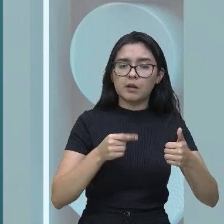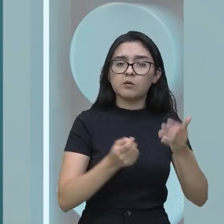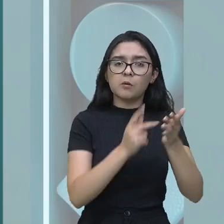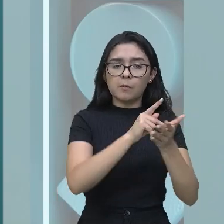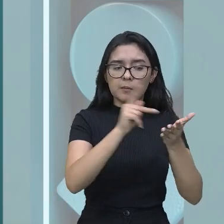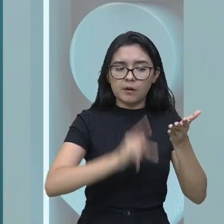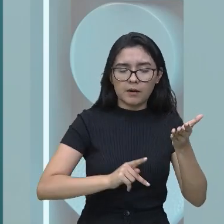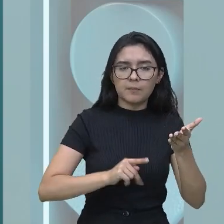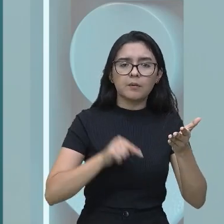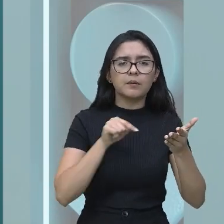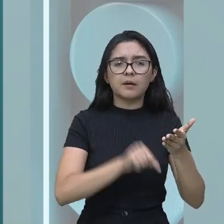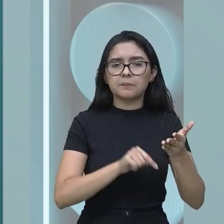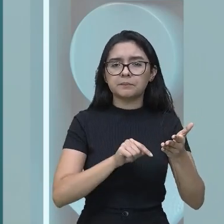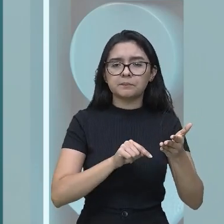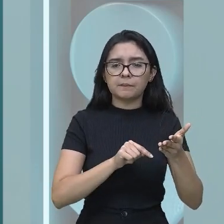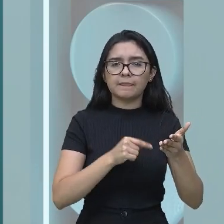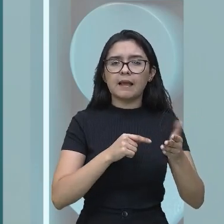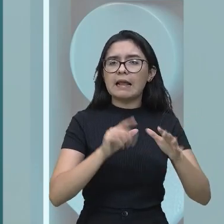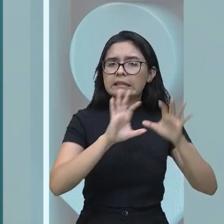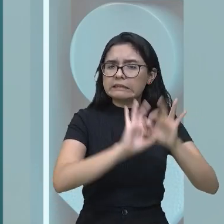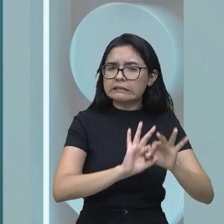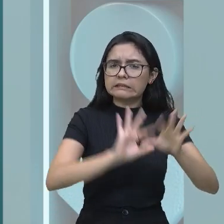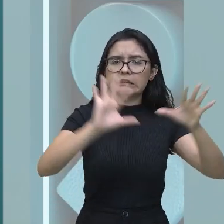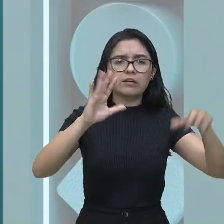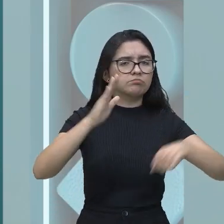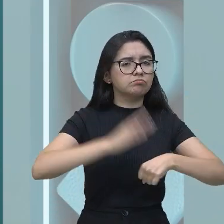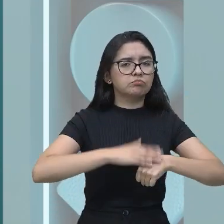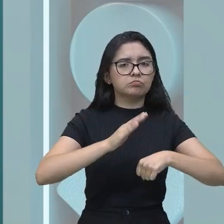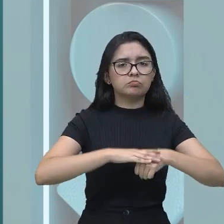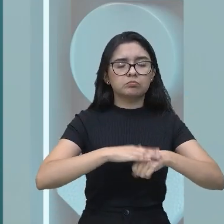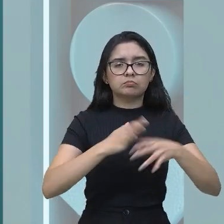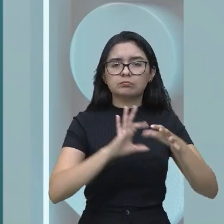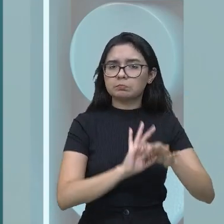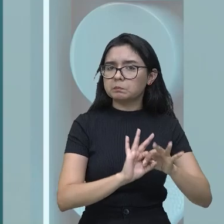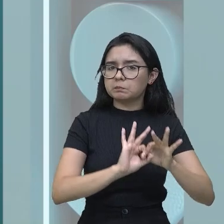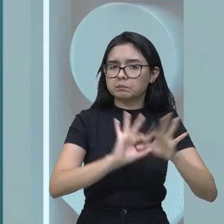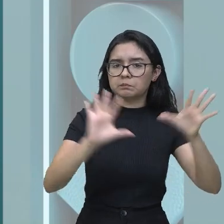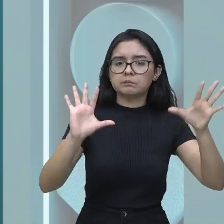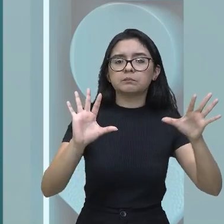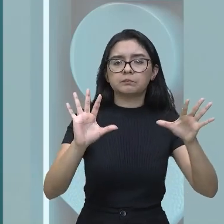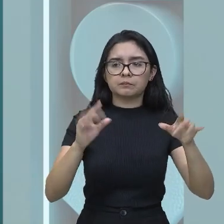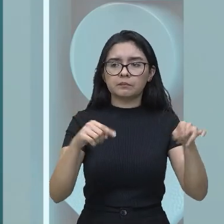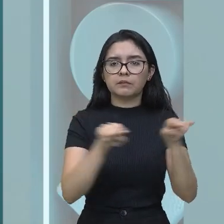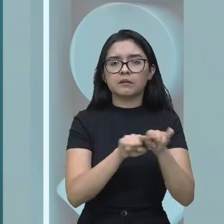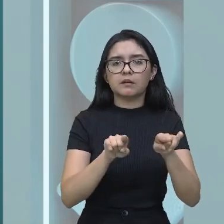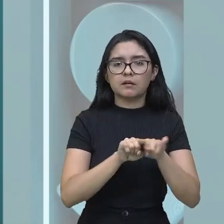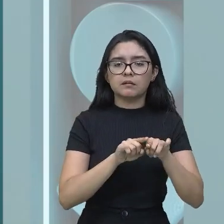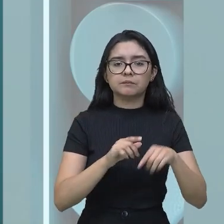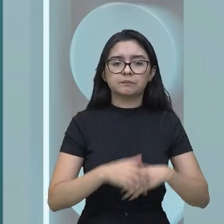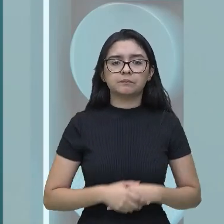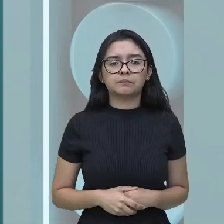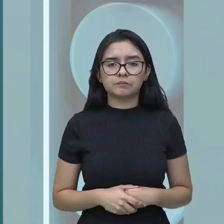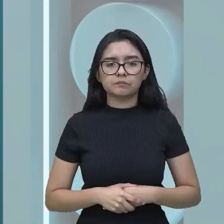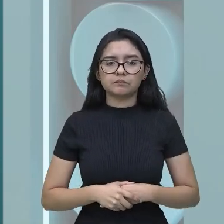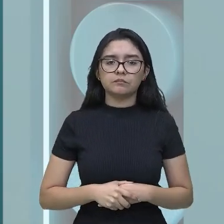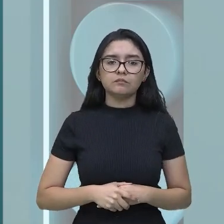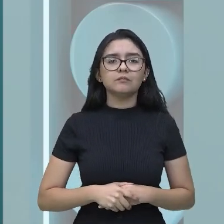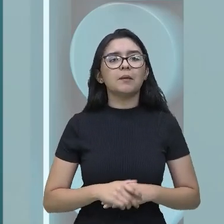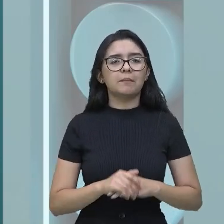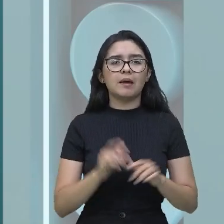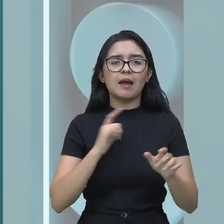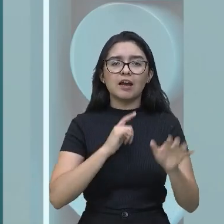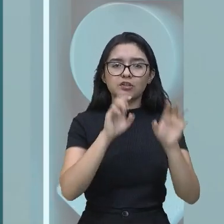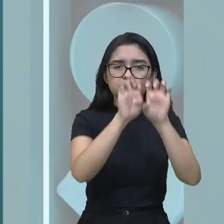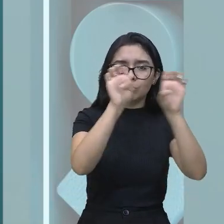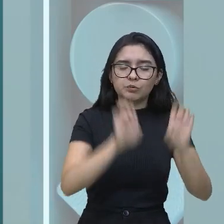eram exatamente Livres eles quebravam toda a lógica toda a métrica toda a contagem de sílabas poéticas toda